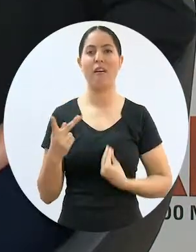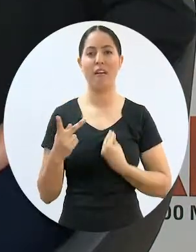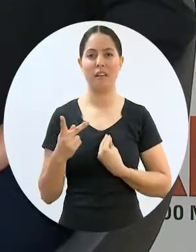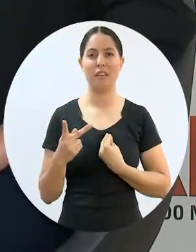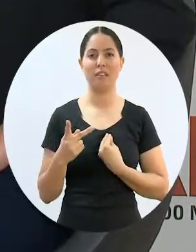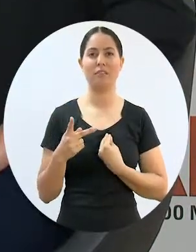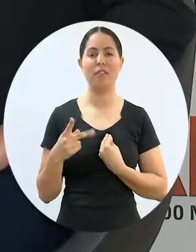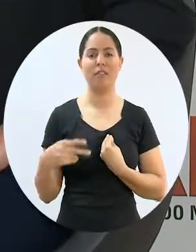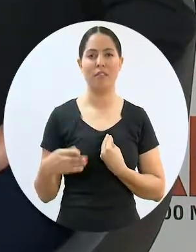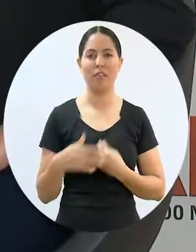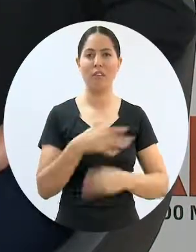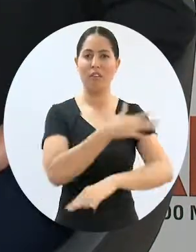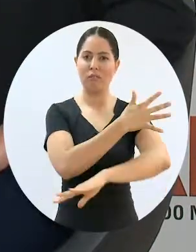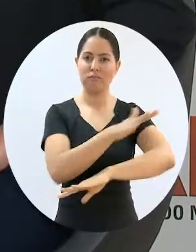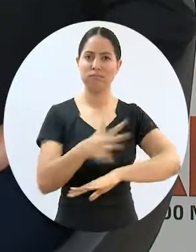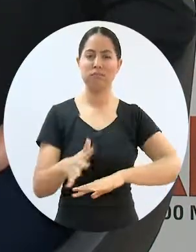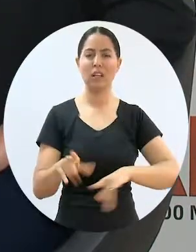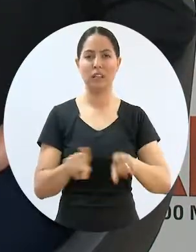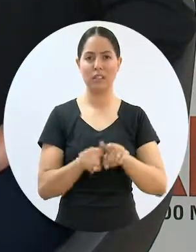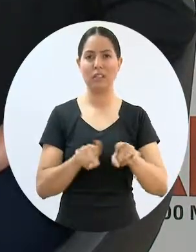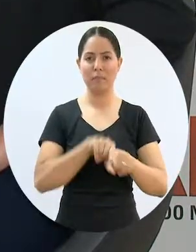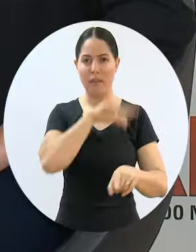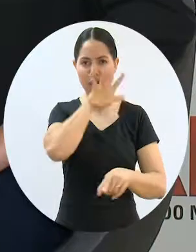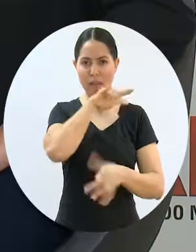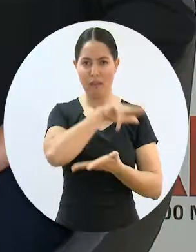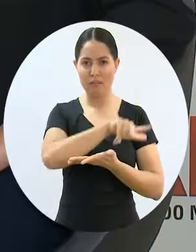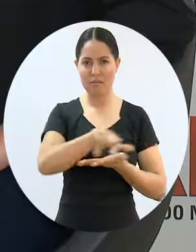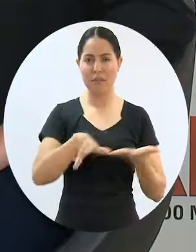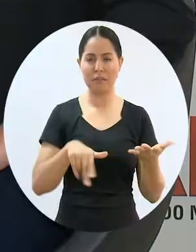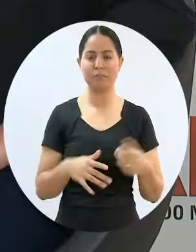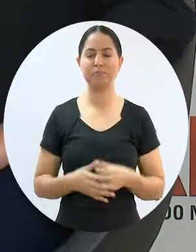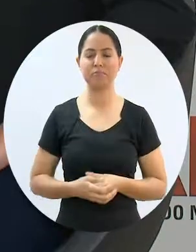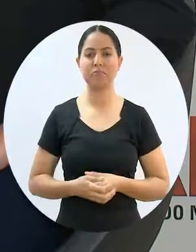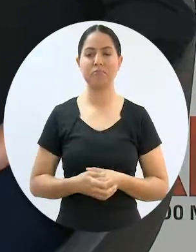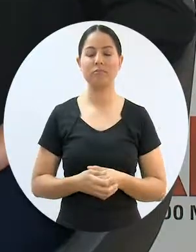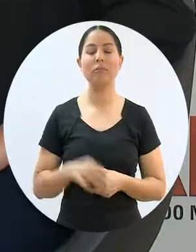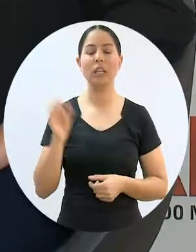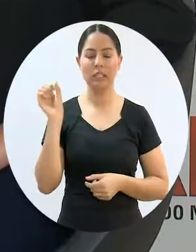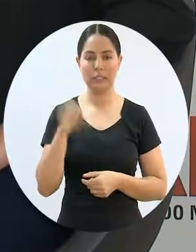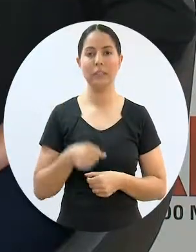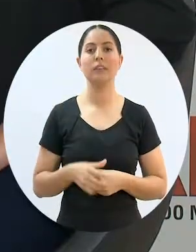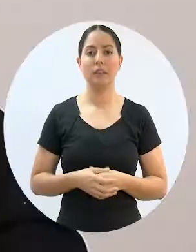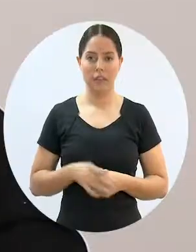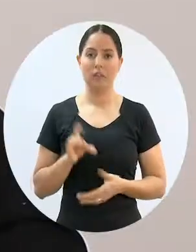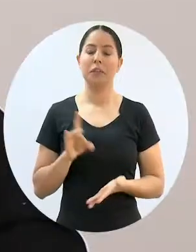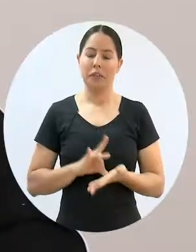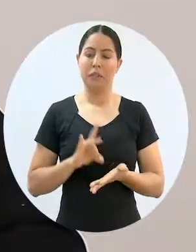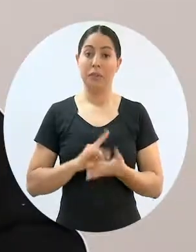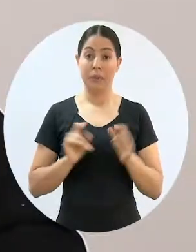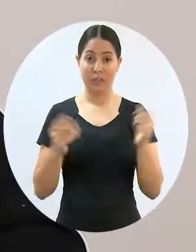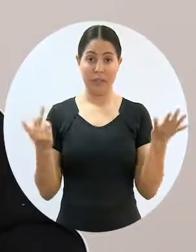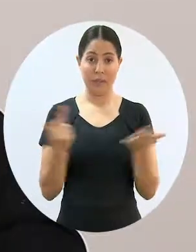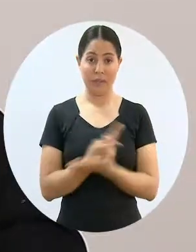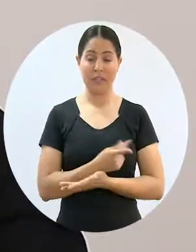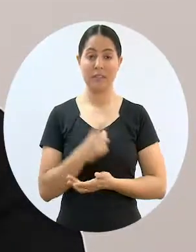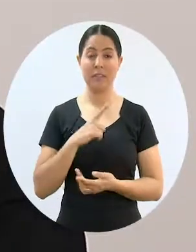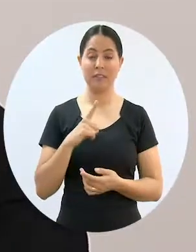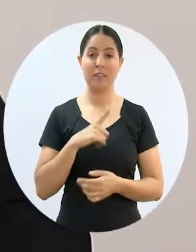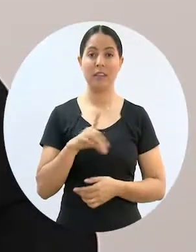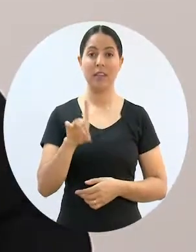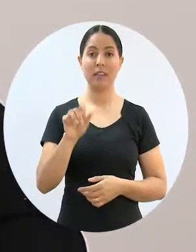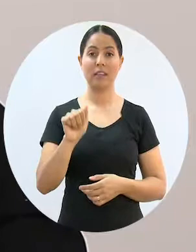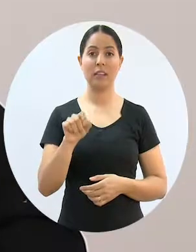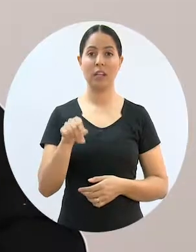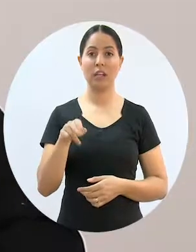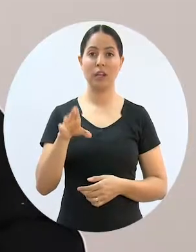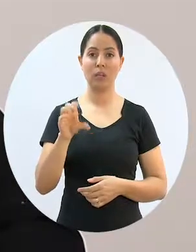que vivem aí do mar, mas também dos animais. É verdade. Nós temos aquilo que se chama de